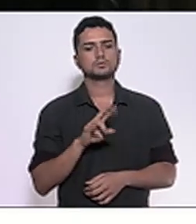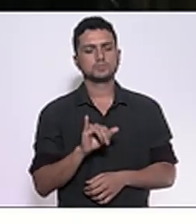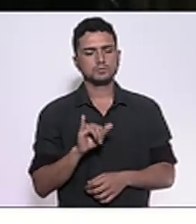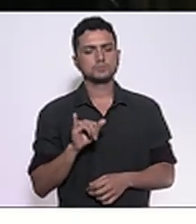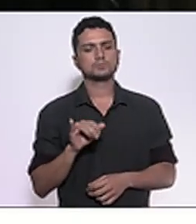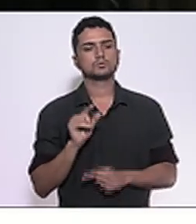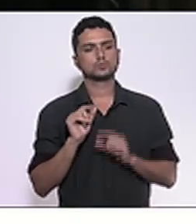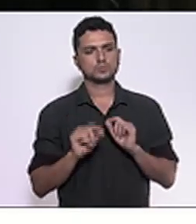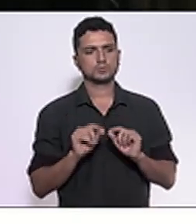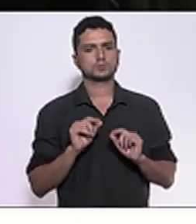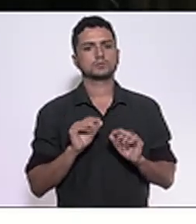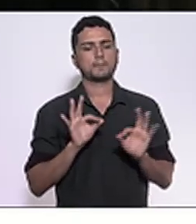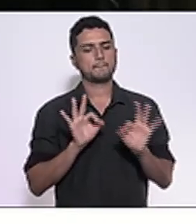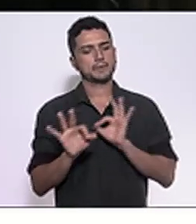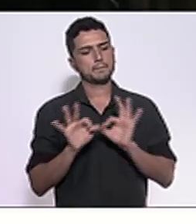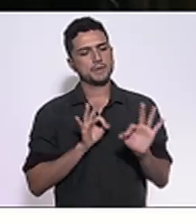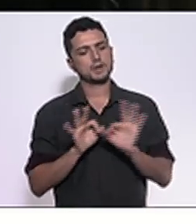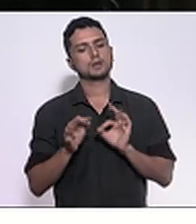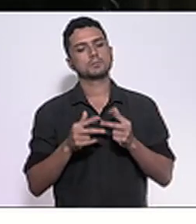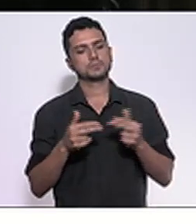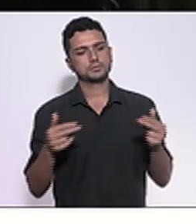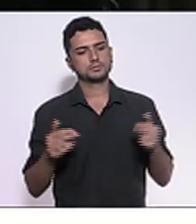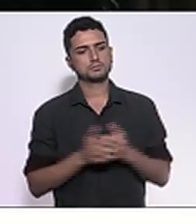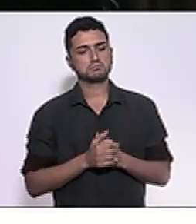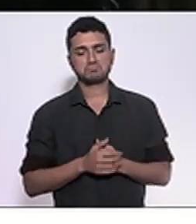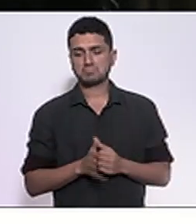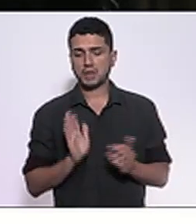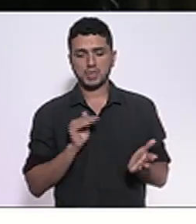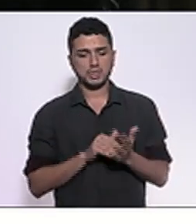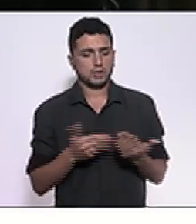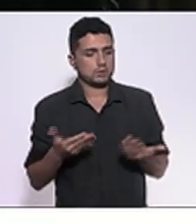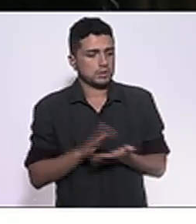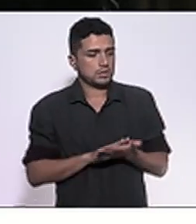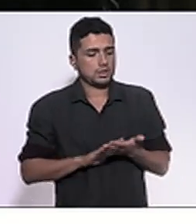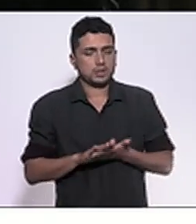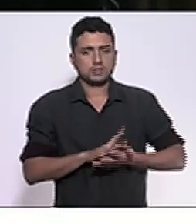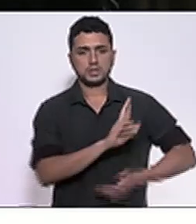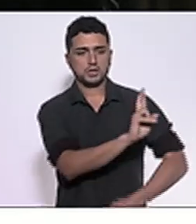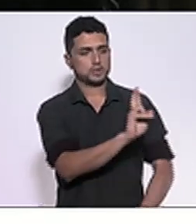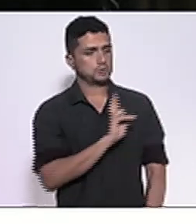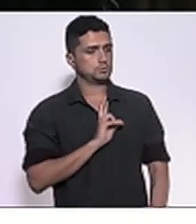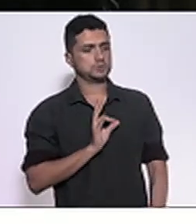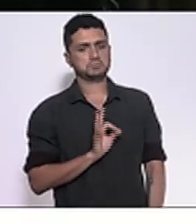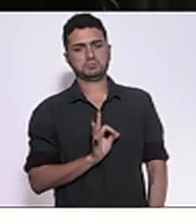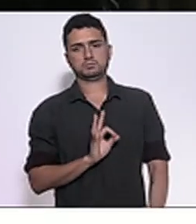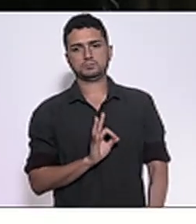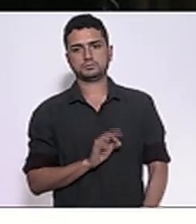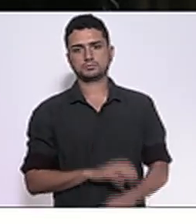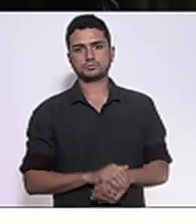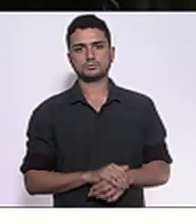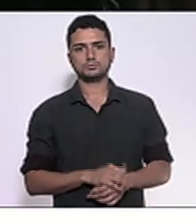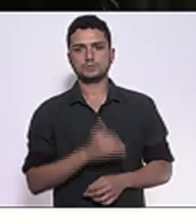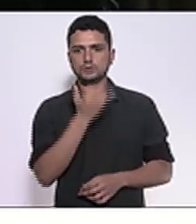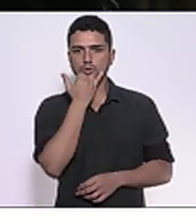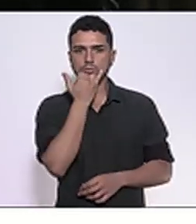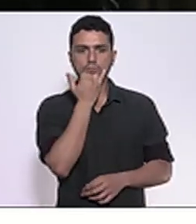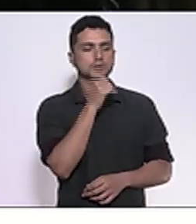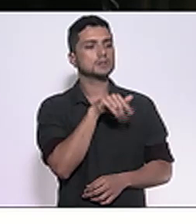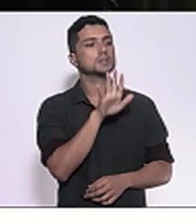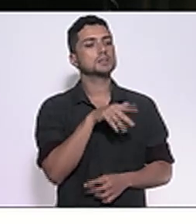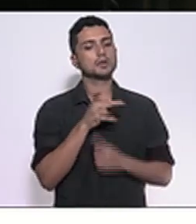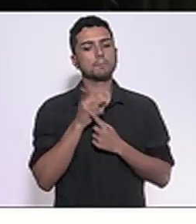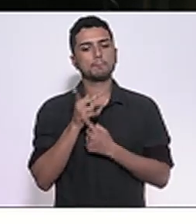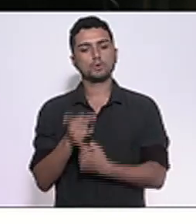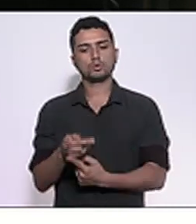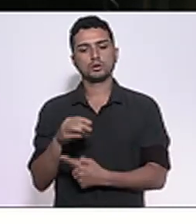preparar algo aqui. E não chegou também. Uma consulta, o senhor vê como algo... Se for com o procurador